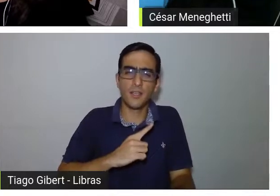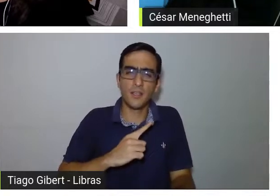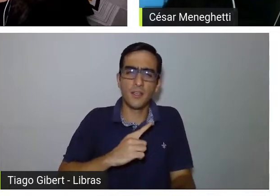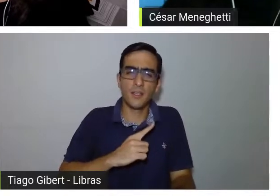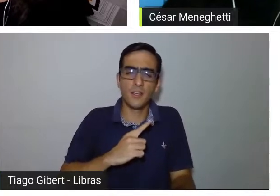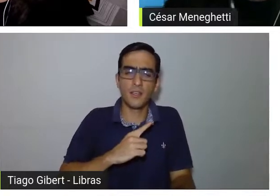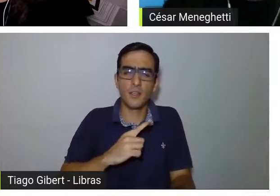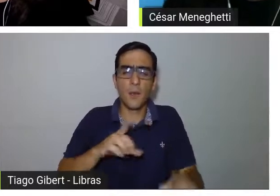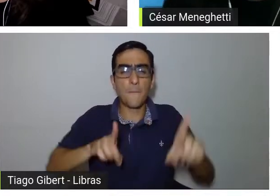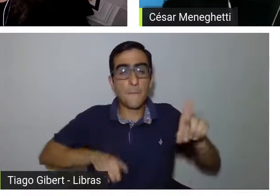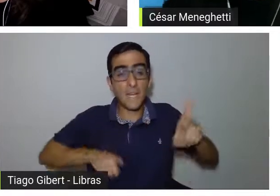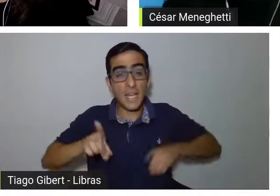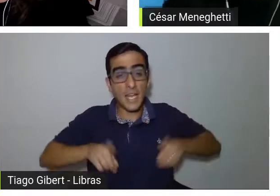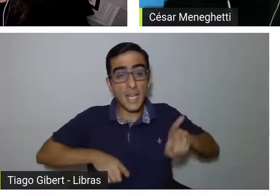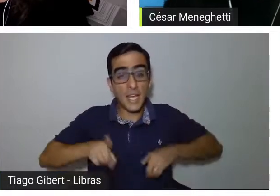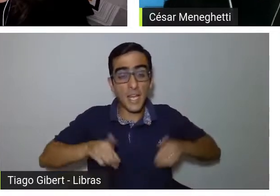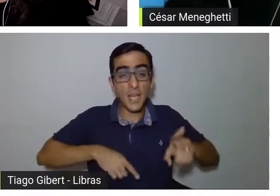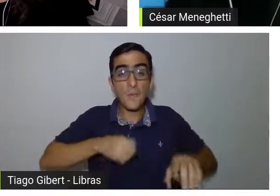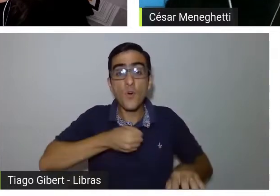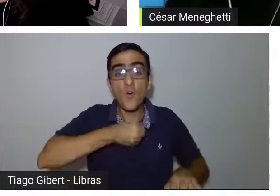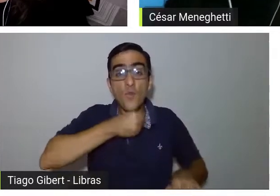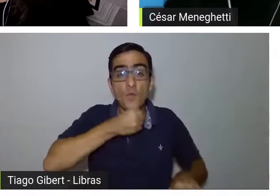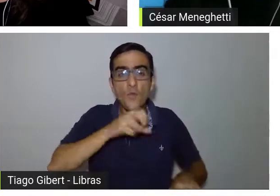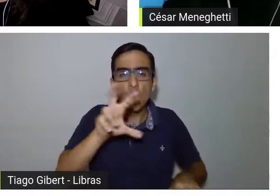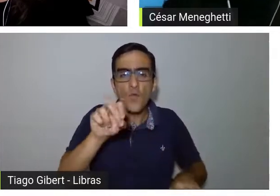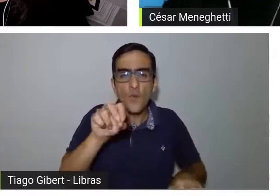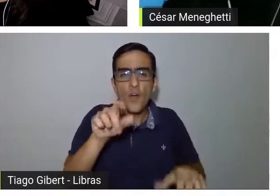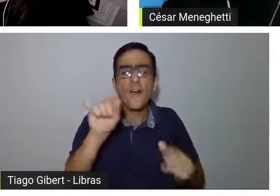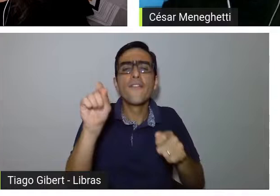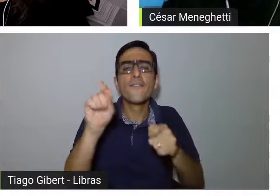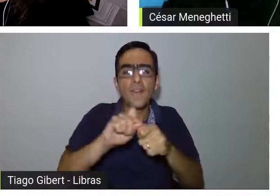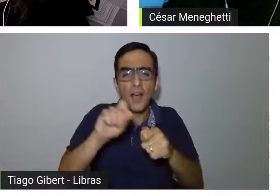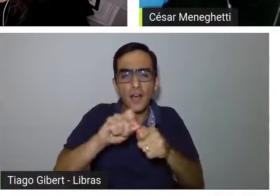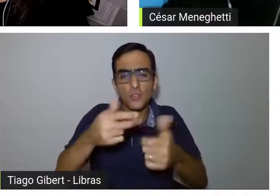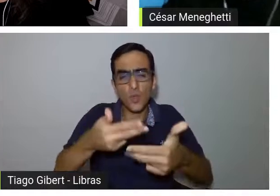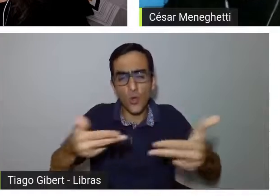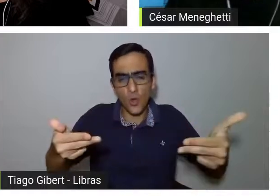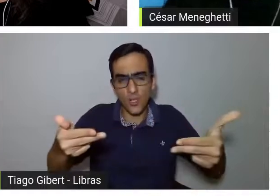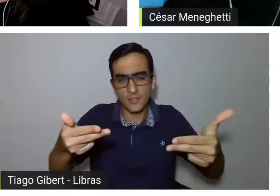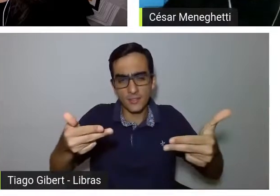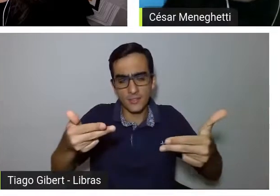Eu tenho primos, avós, assim, que faziam alguma coisa assim, mas sempre